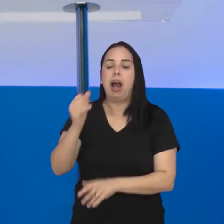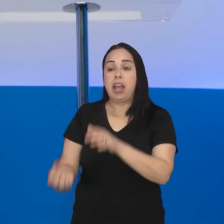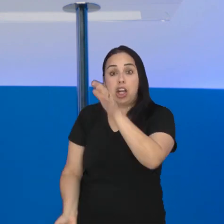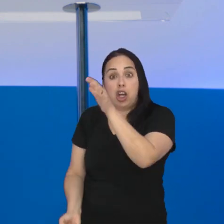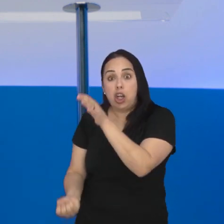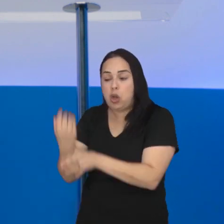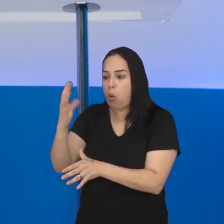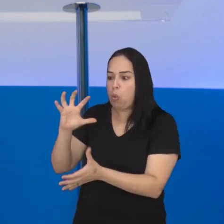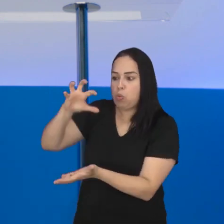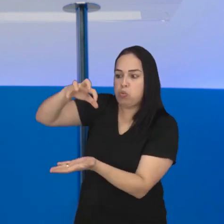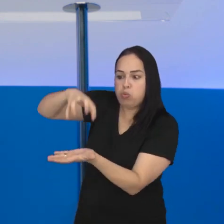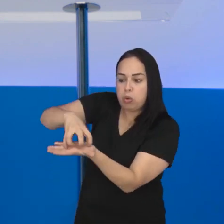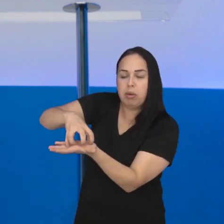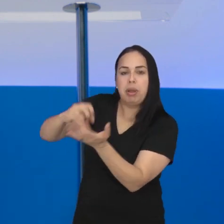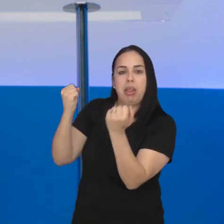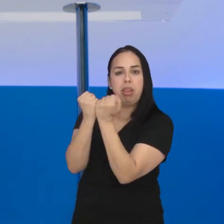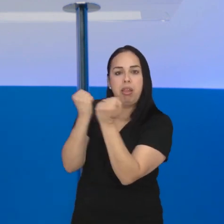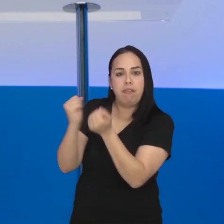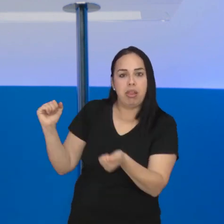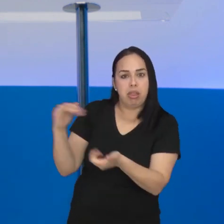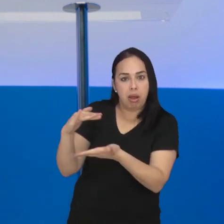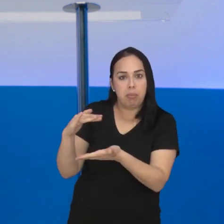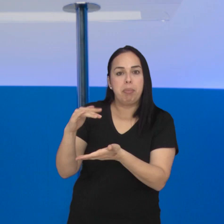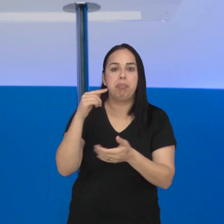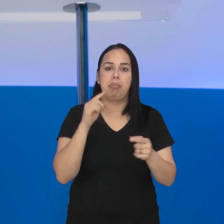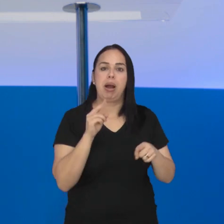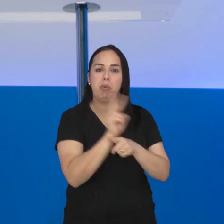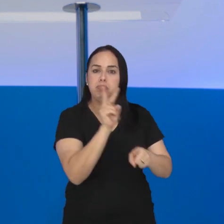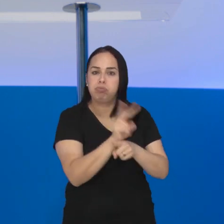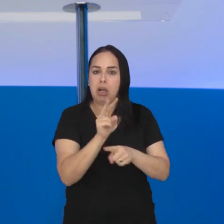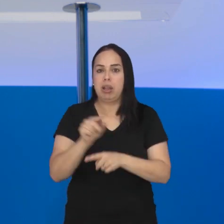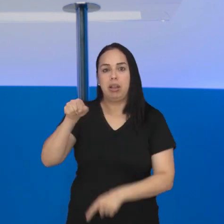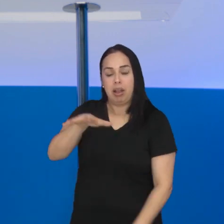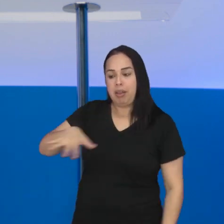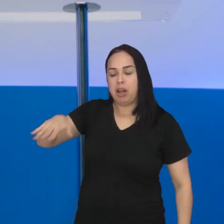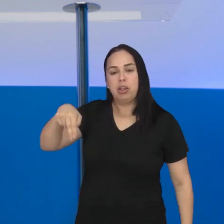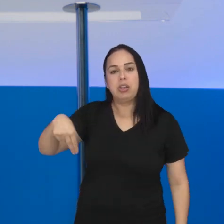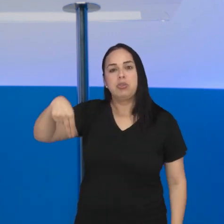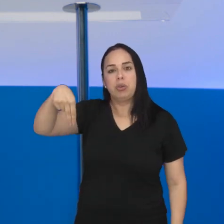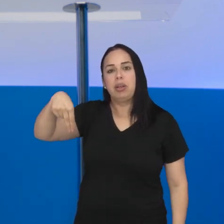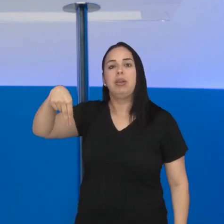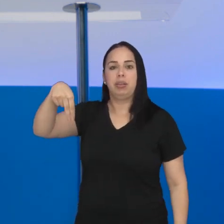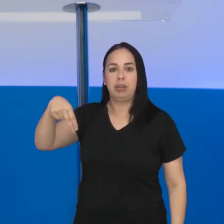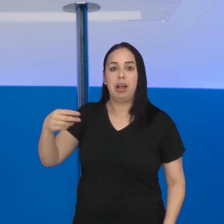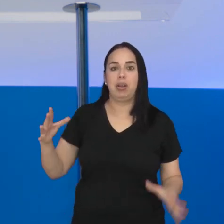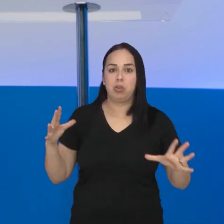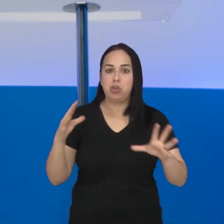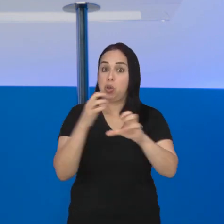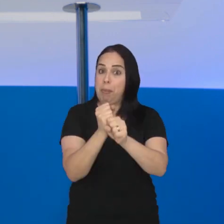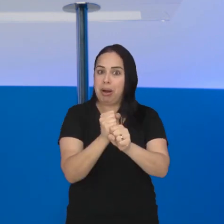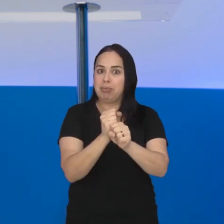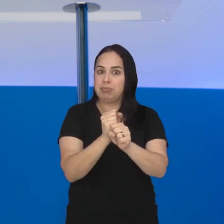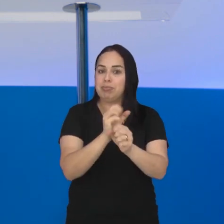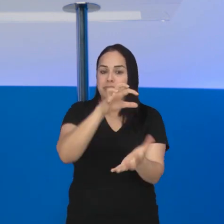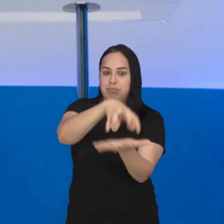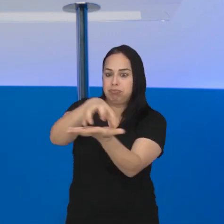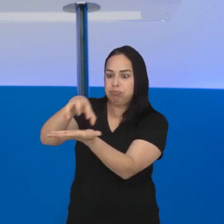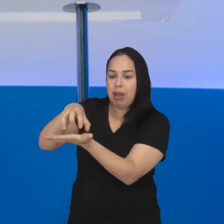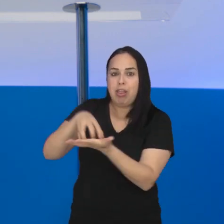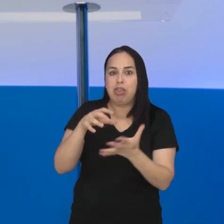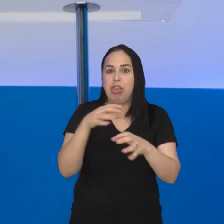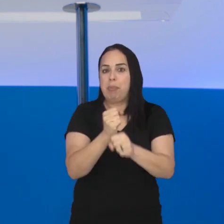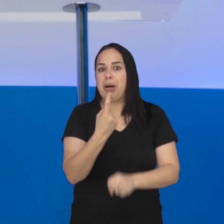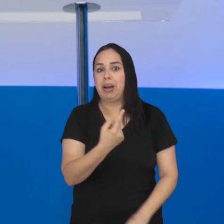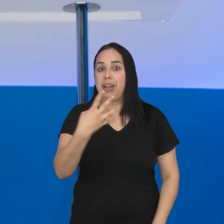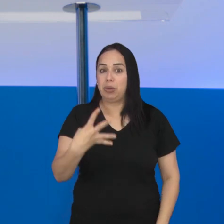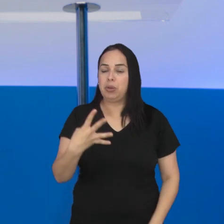de mais um núcleo de proteção da Defesa Civil, lá na região do Buquirinha, Zona Norte. Agora são 14 núcleos e eles atuam como um ponto